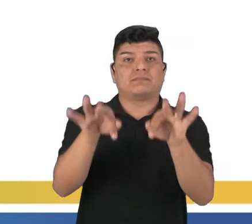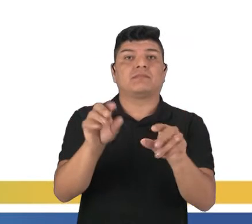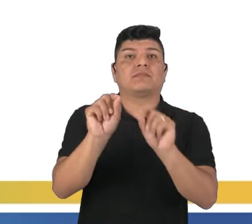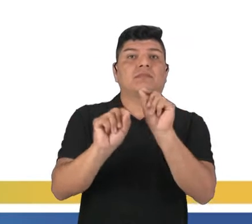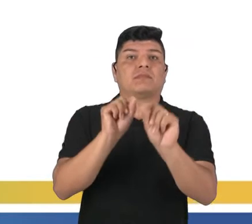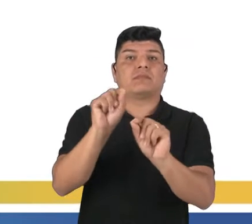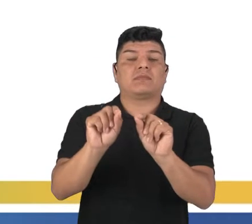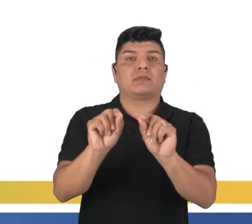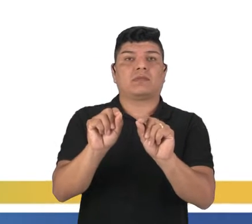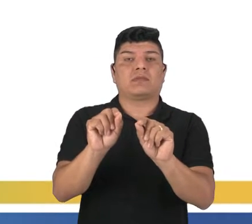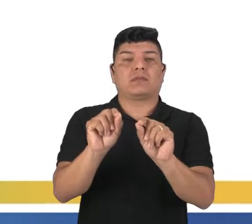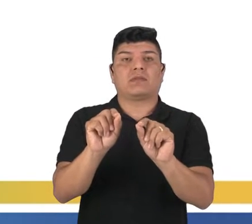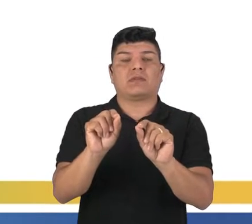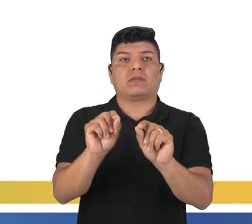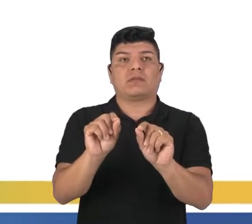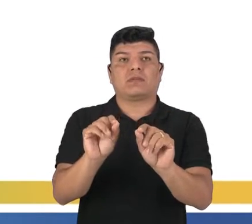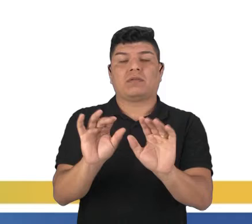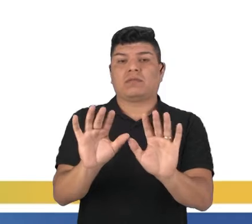onde se dá